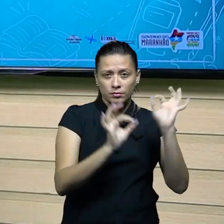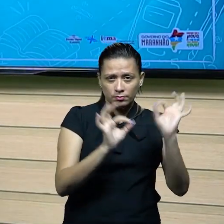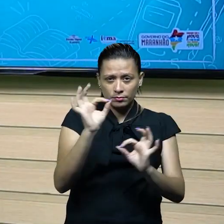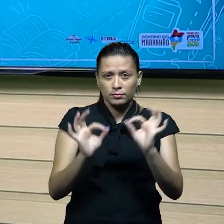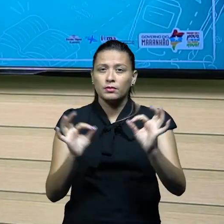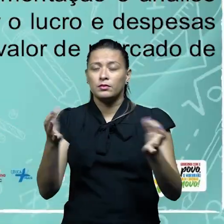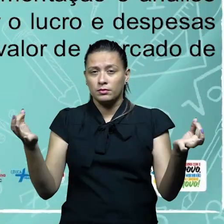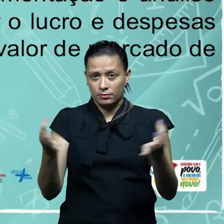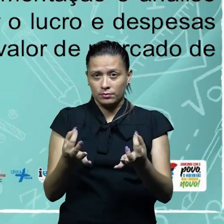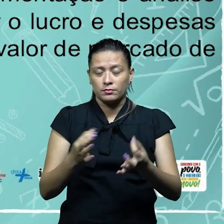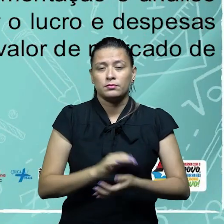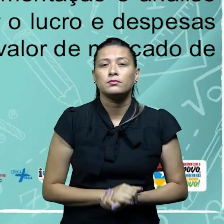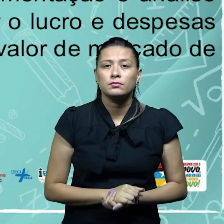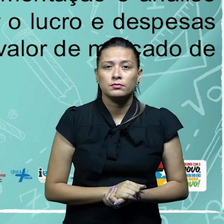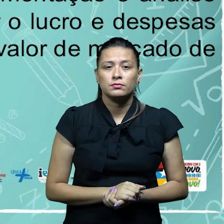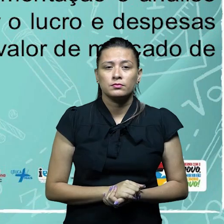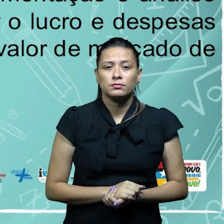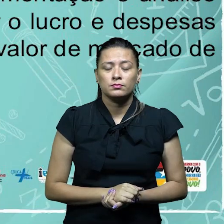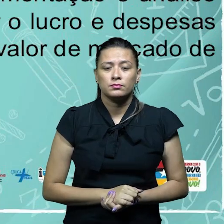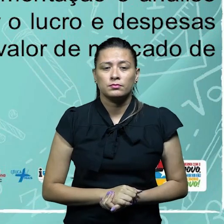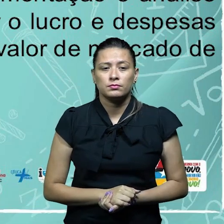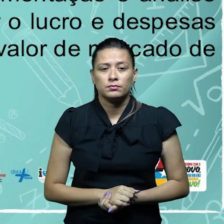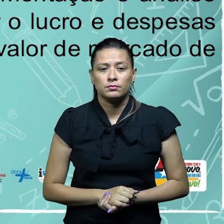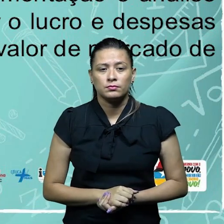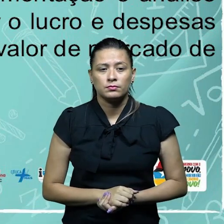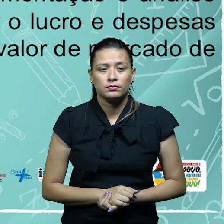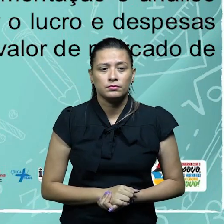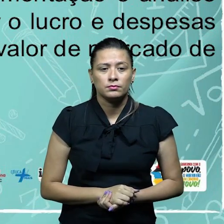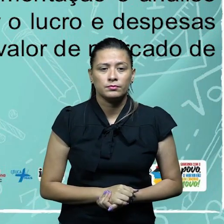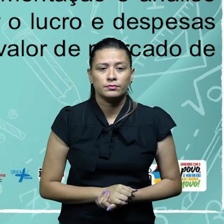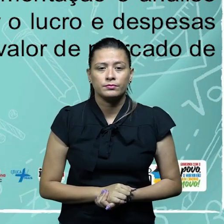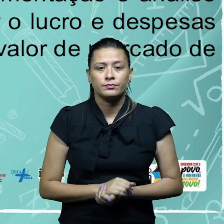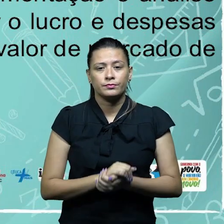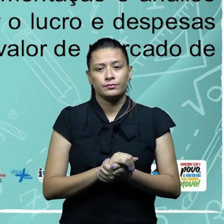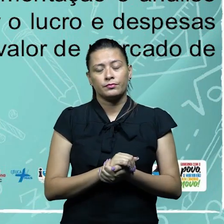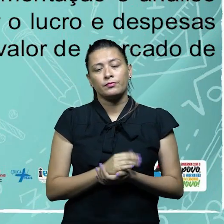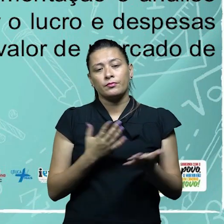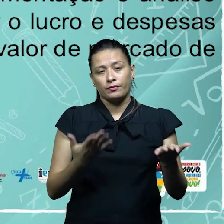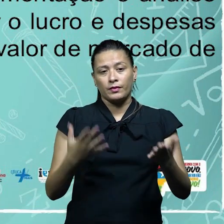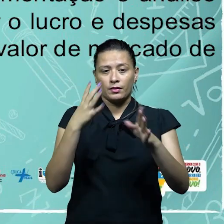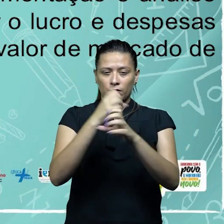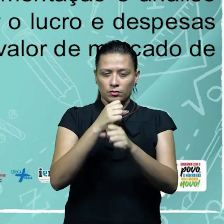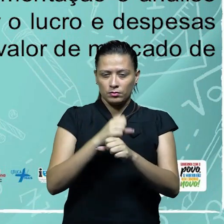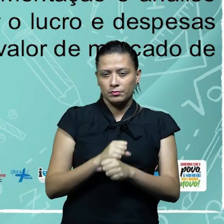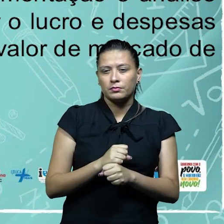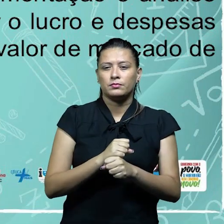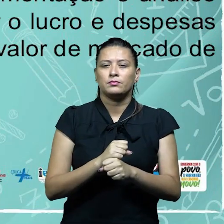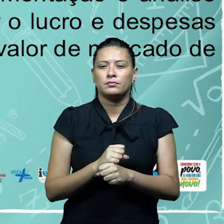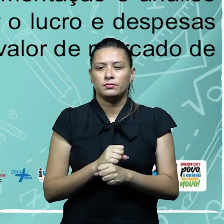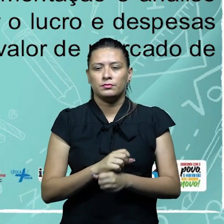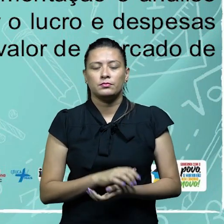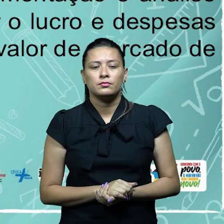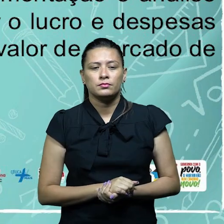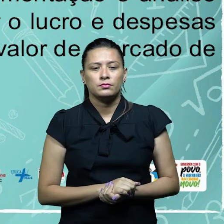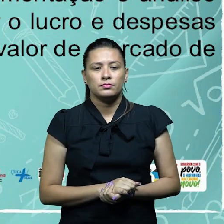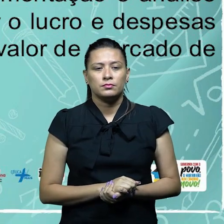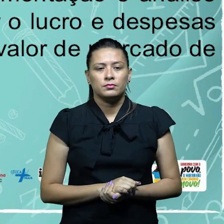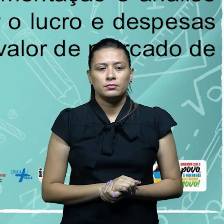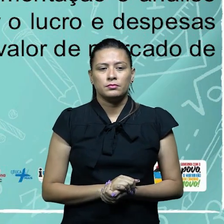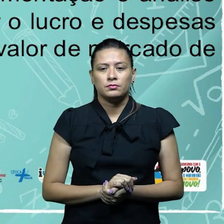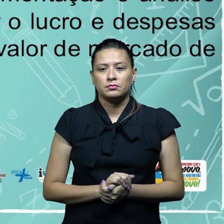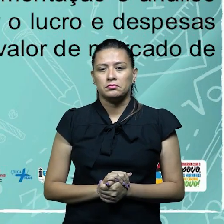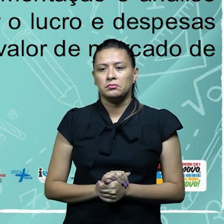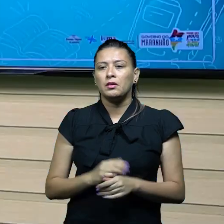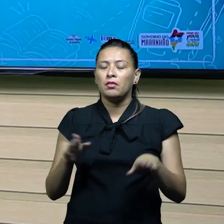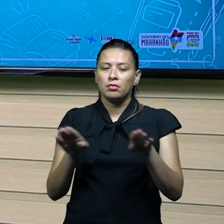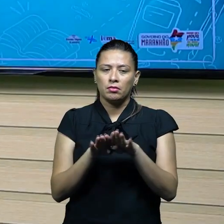planejado, ok? Então, a contabilidade considera também quaisquer alterações que interfiram nos valores